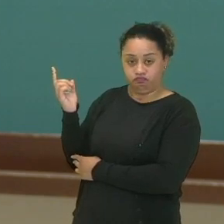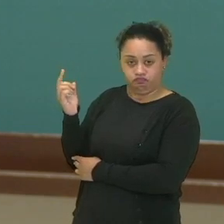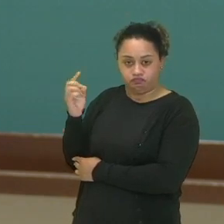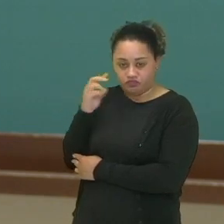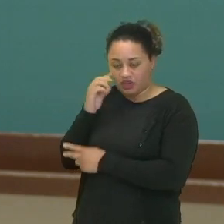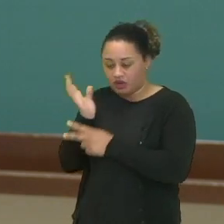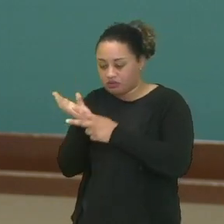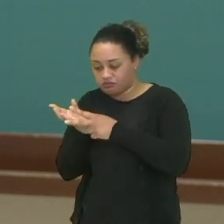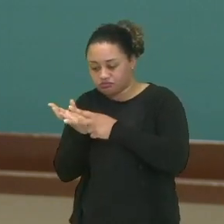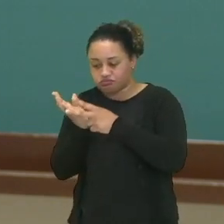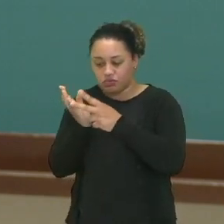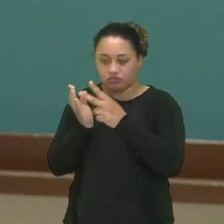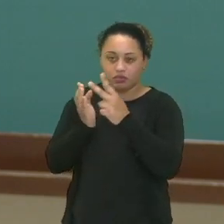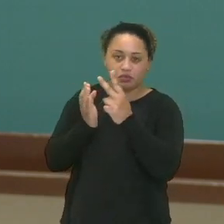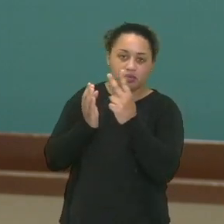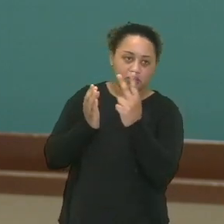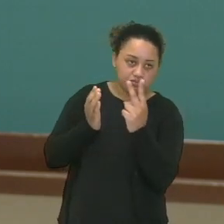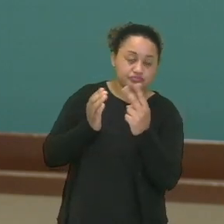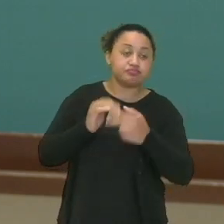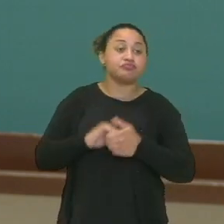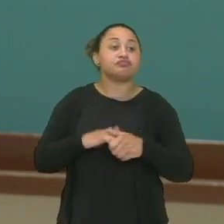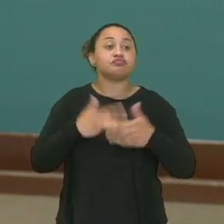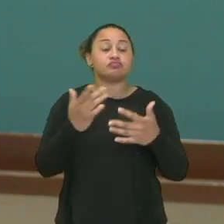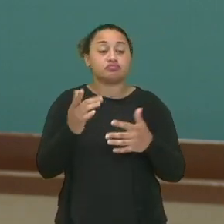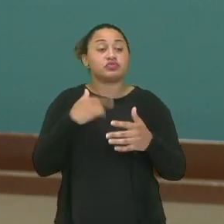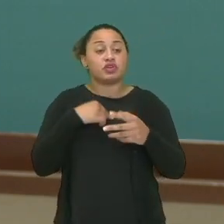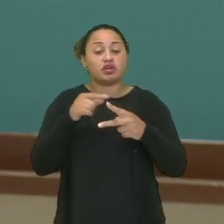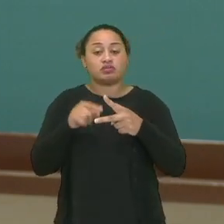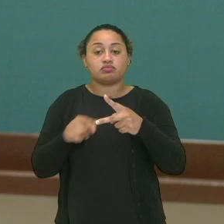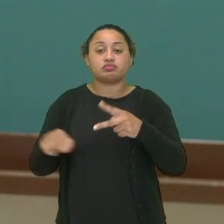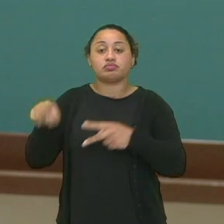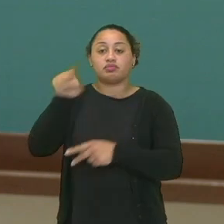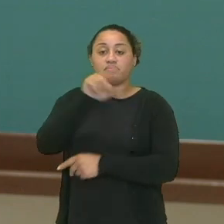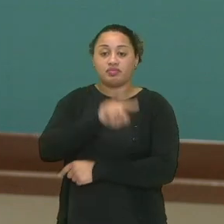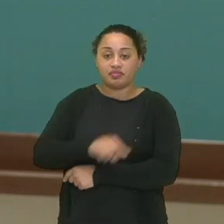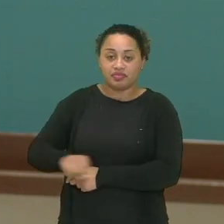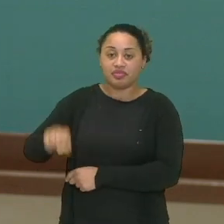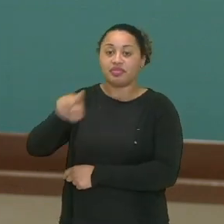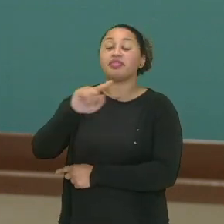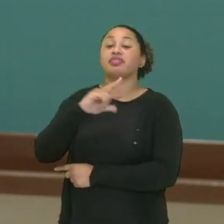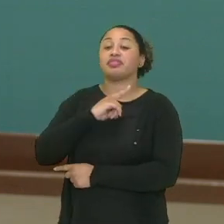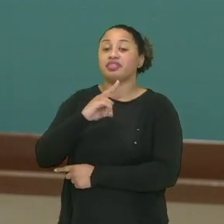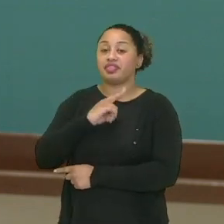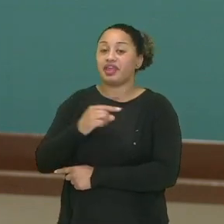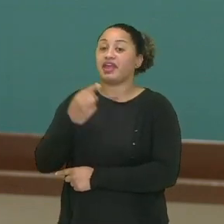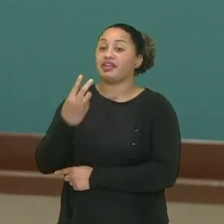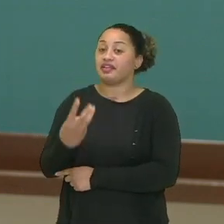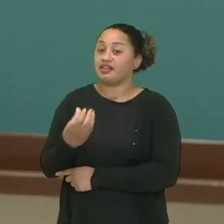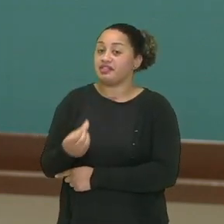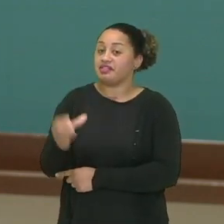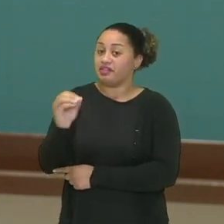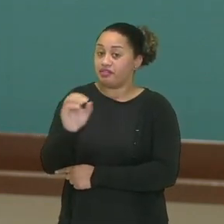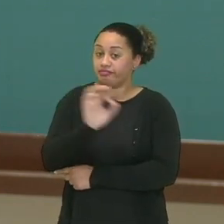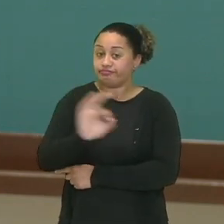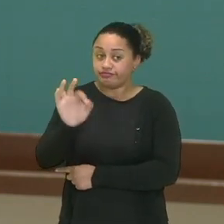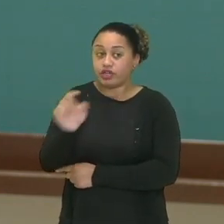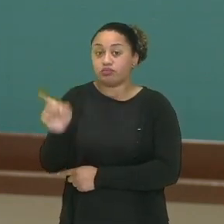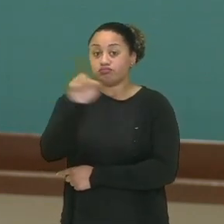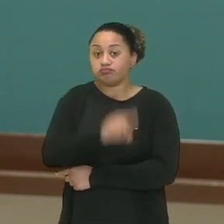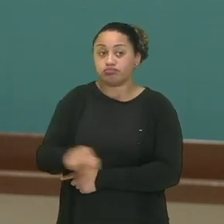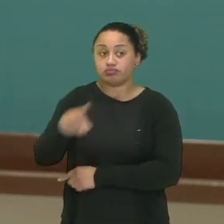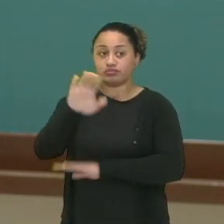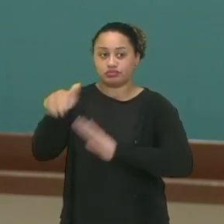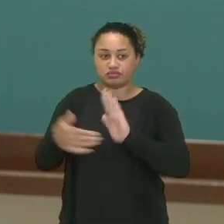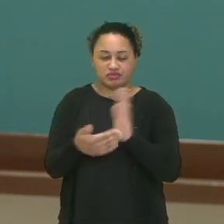tá bom? Então lembra lá, né, que a nossa circunferência, ela tem 360 graus, que é um giro completo, tá?